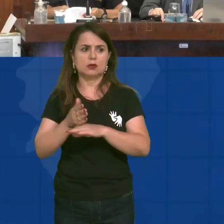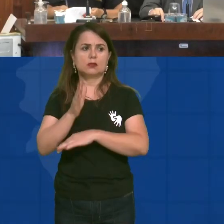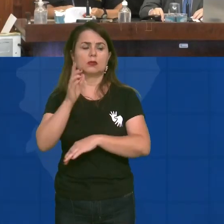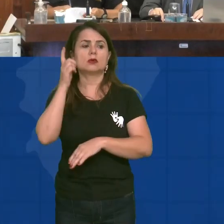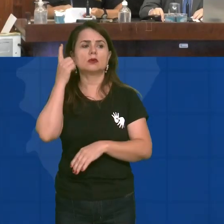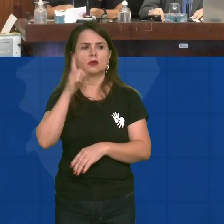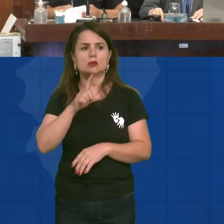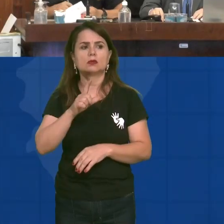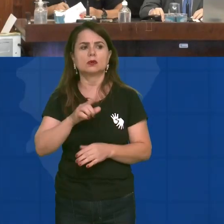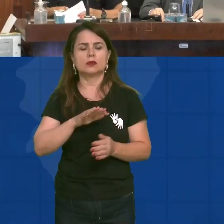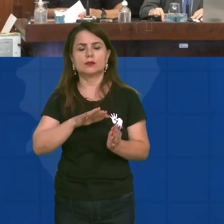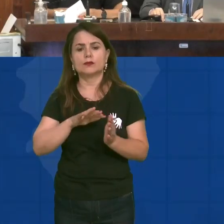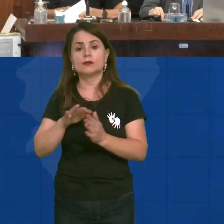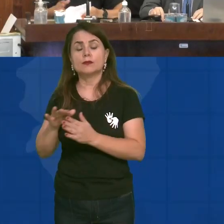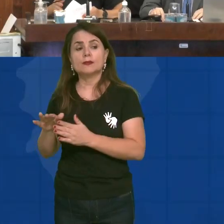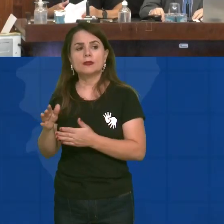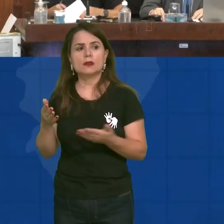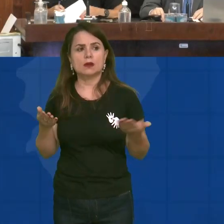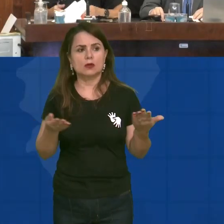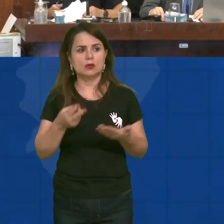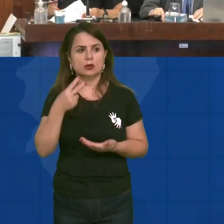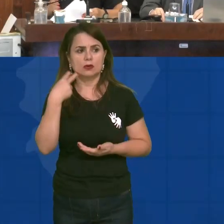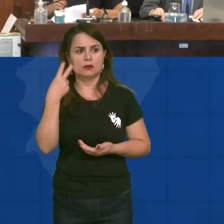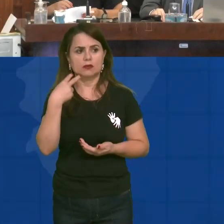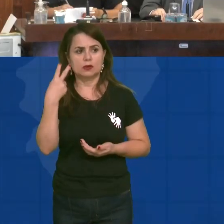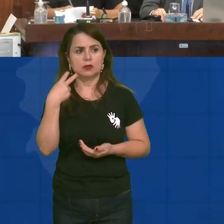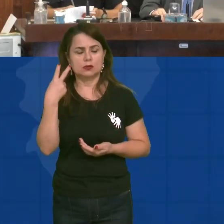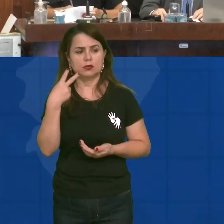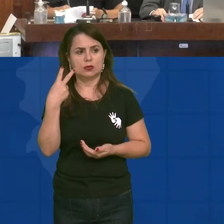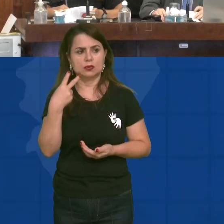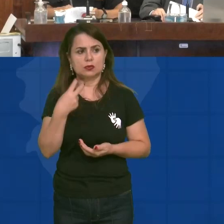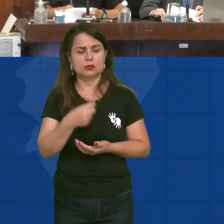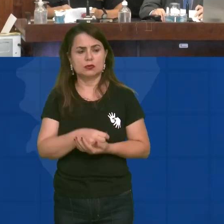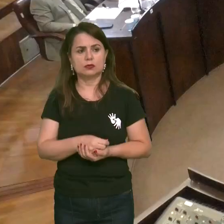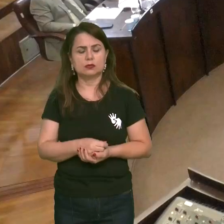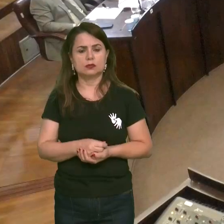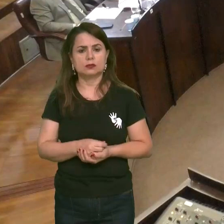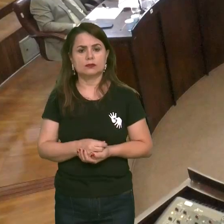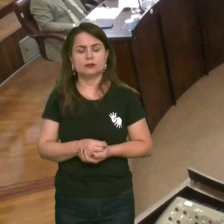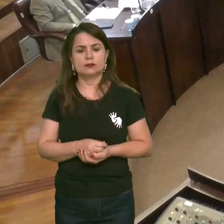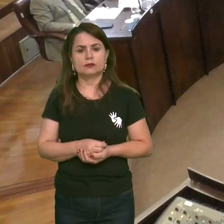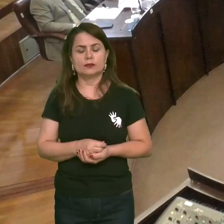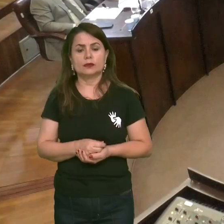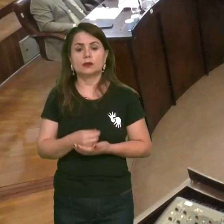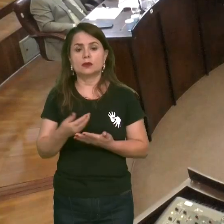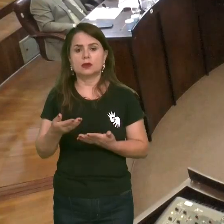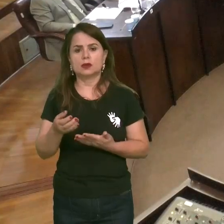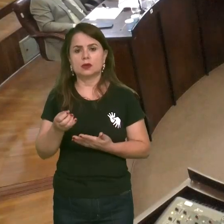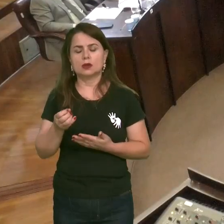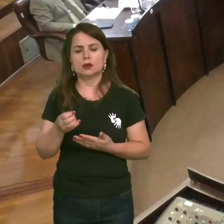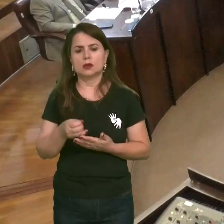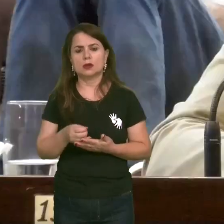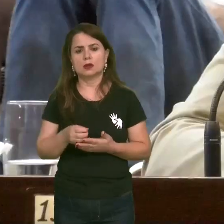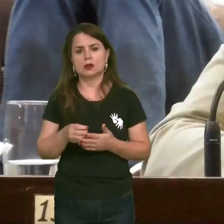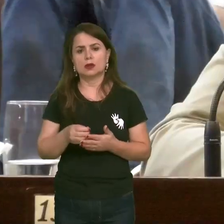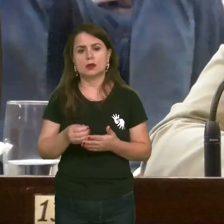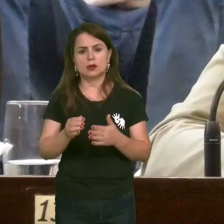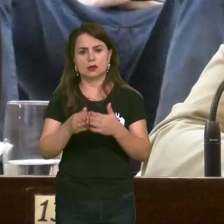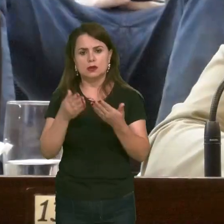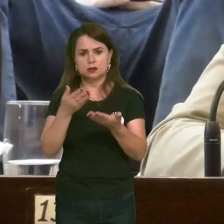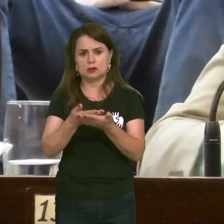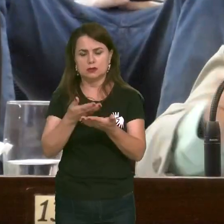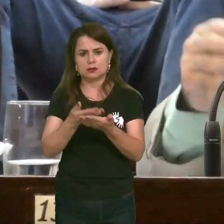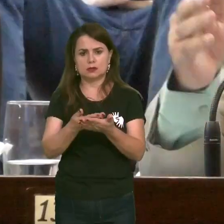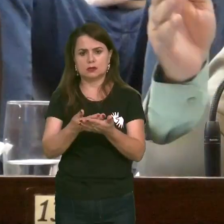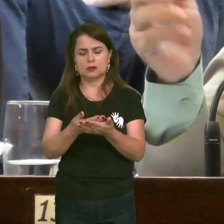aprovado questão de ordem de vereador Eduardo Nascimento o requerimento requerido pela